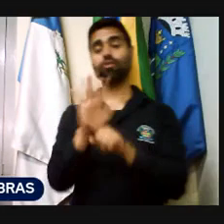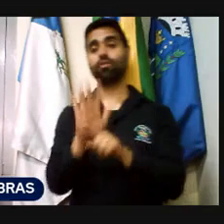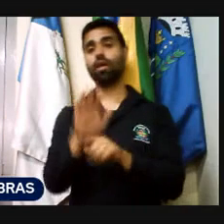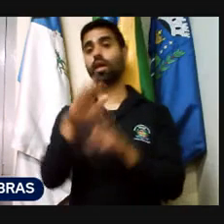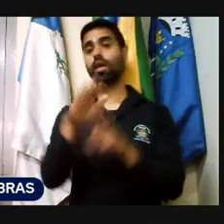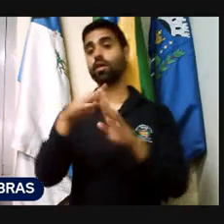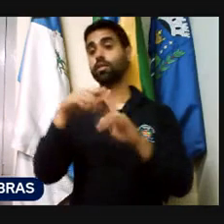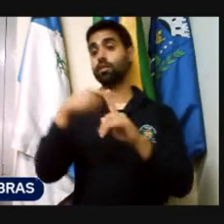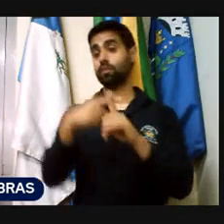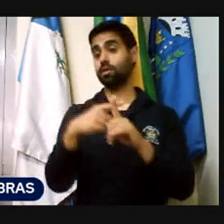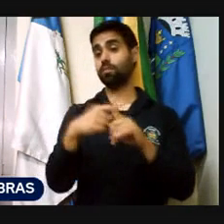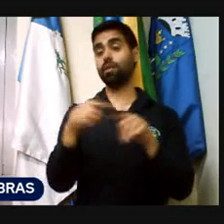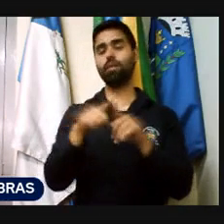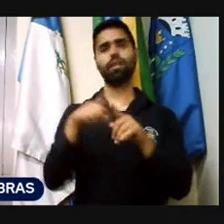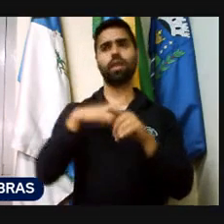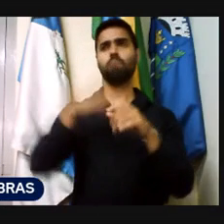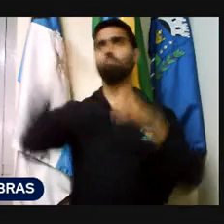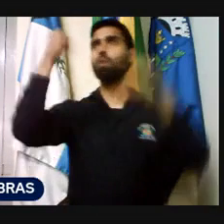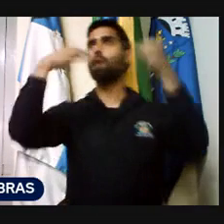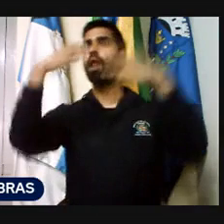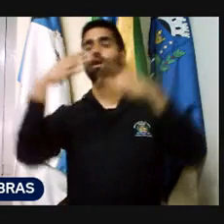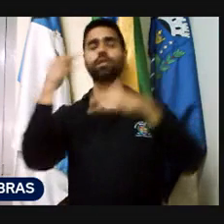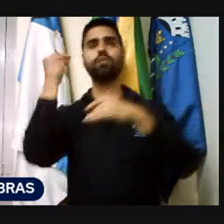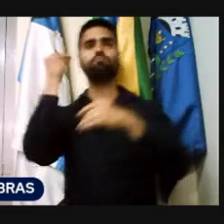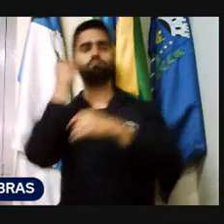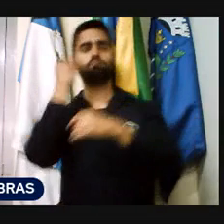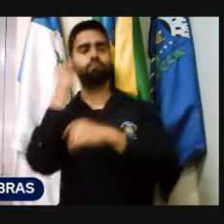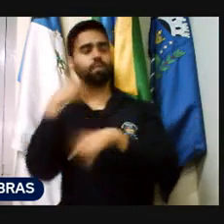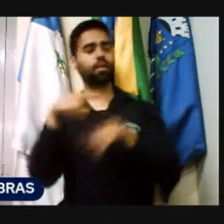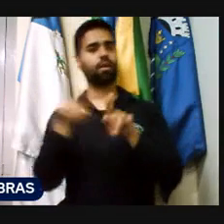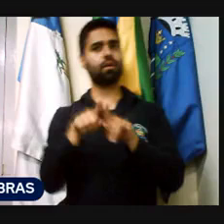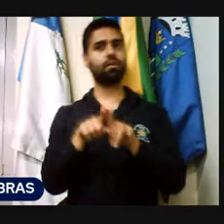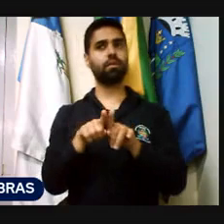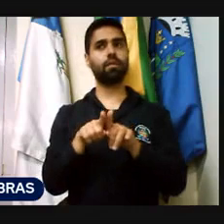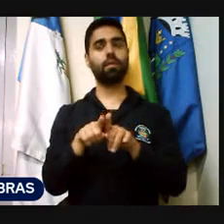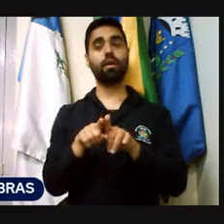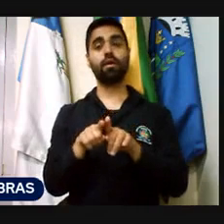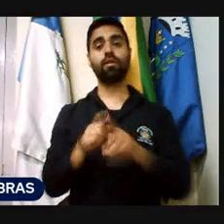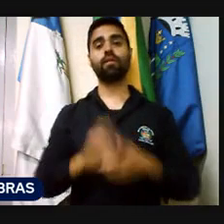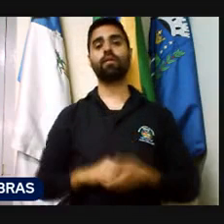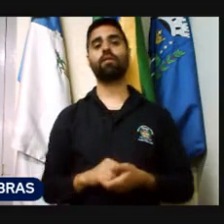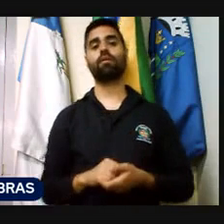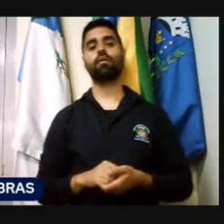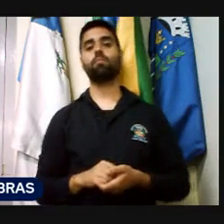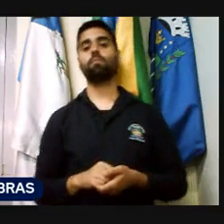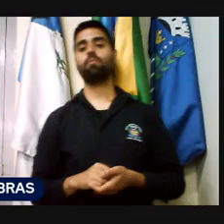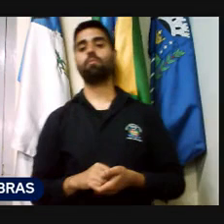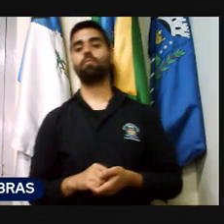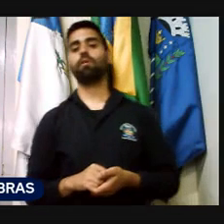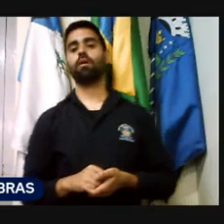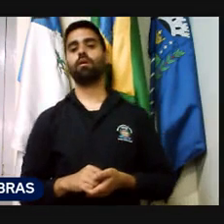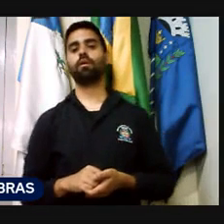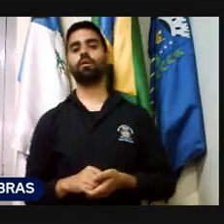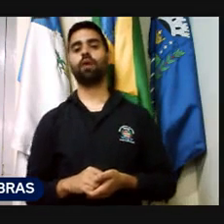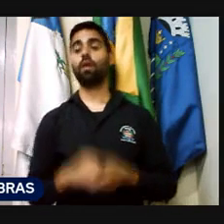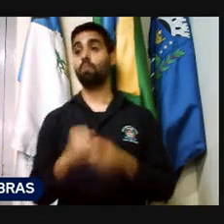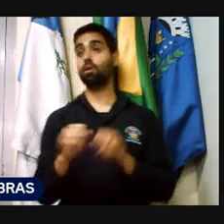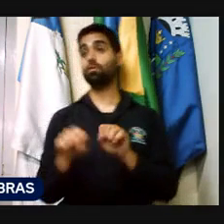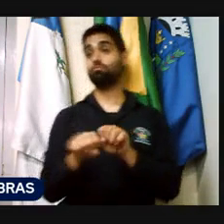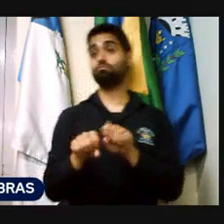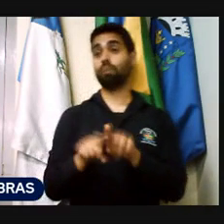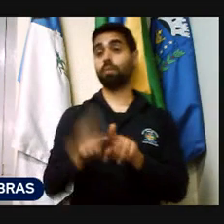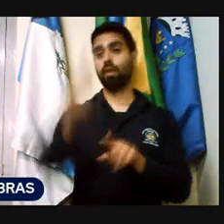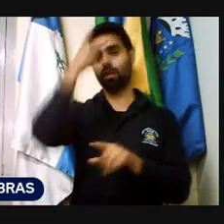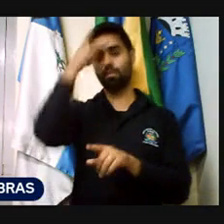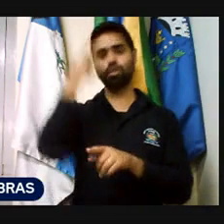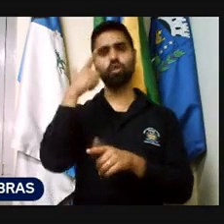paróquias, para que elas fiquem também iluminadas, para que a gente busque também, de uma forma prazerosa, para que esses paroquianos possam também